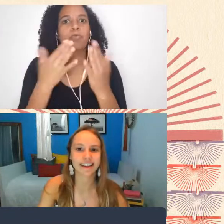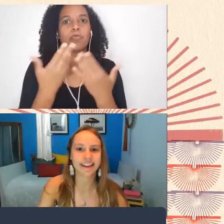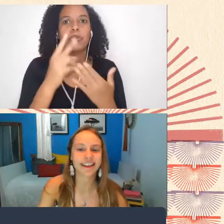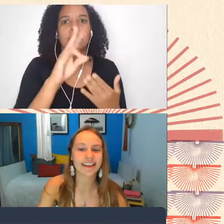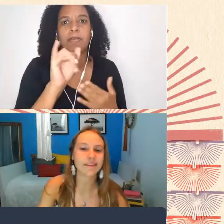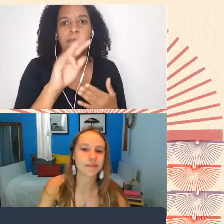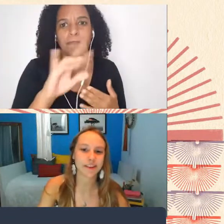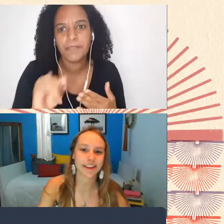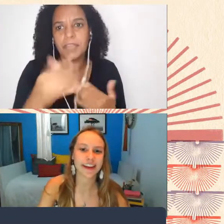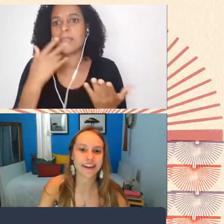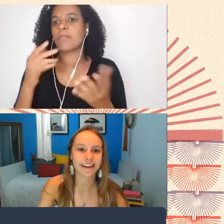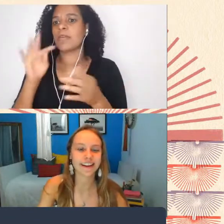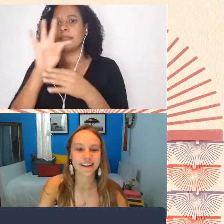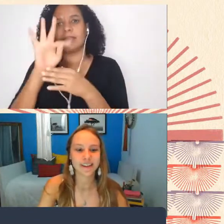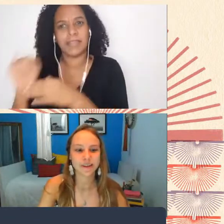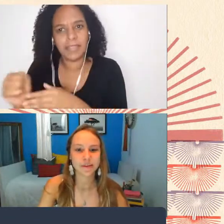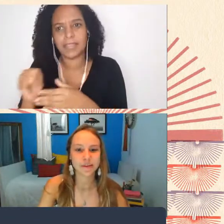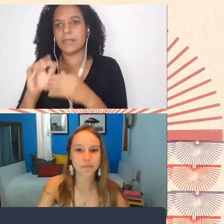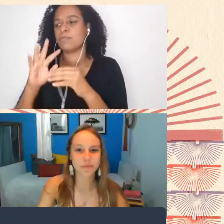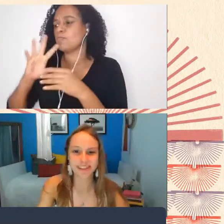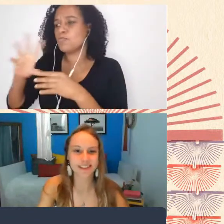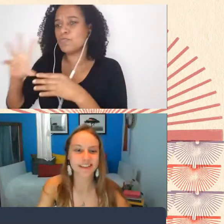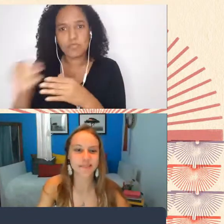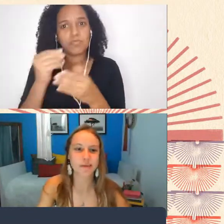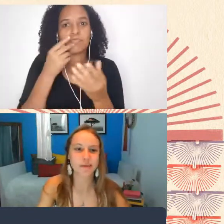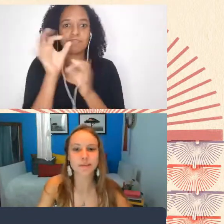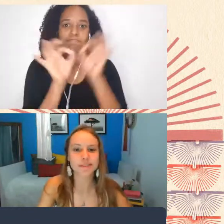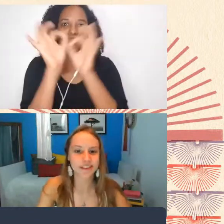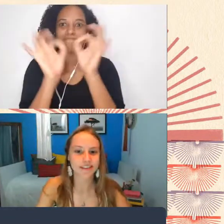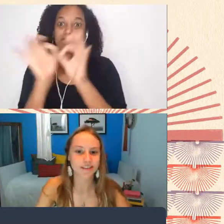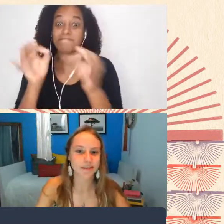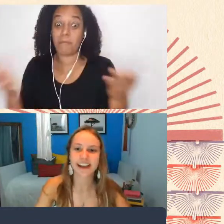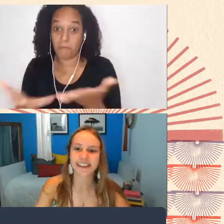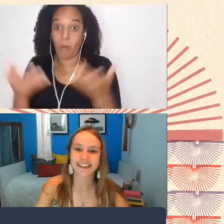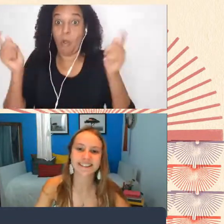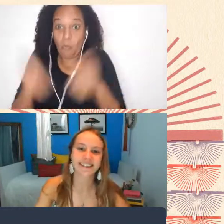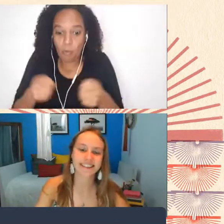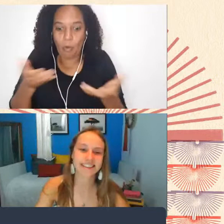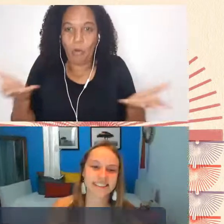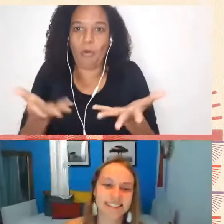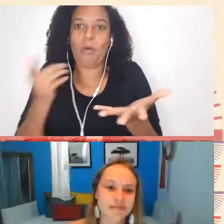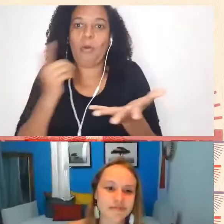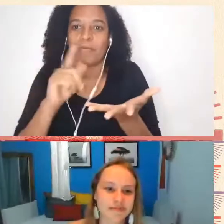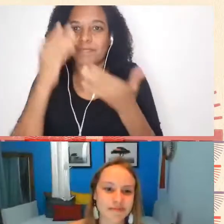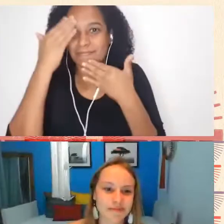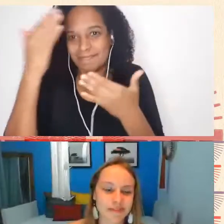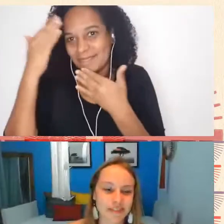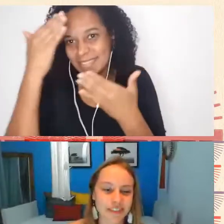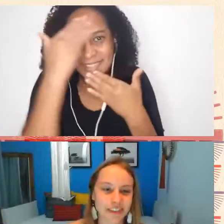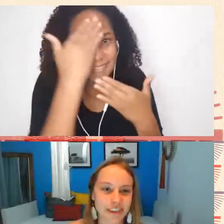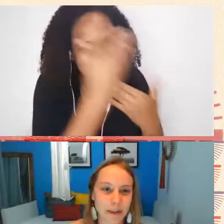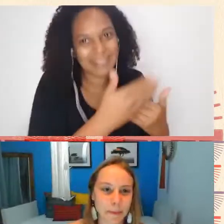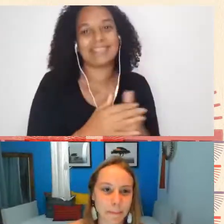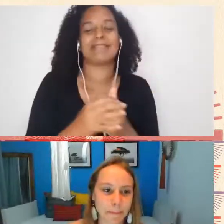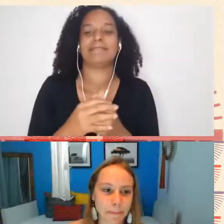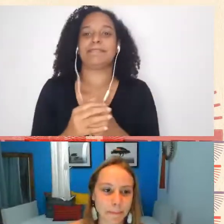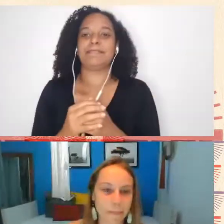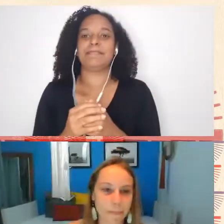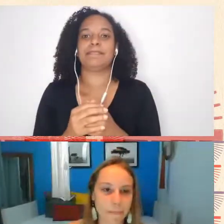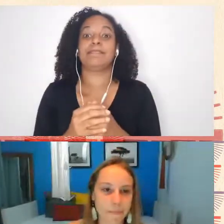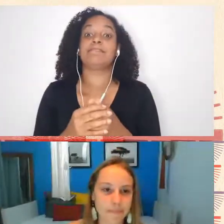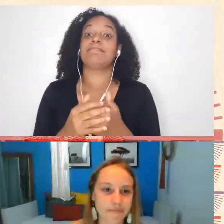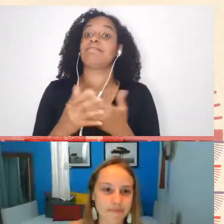TI, biblioteca, todo mundo que fez esse momento possível. Obrigada aí, gente. É uma